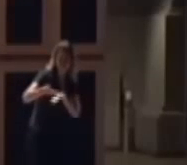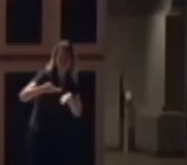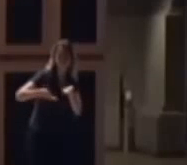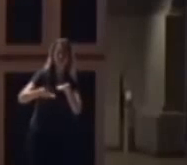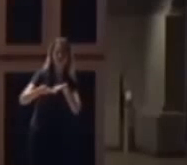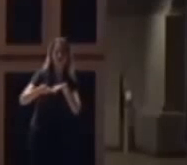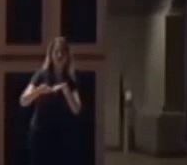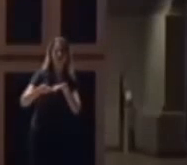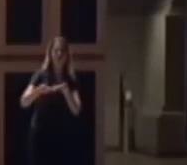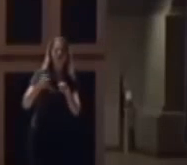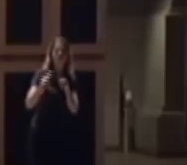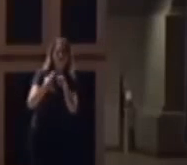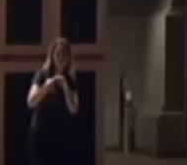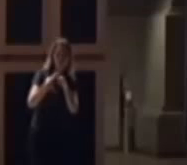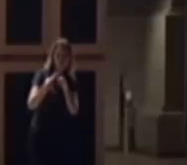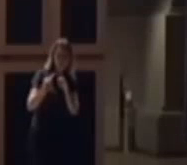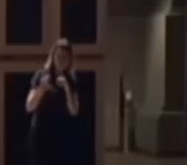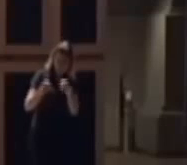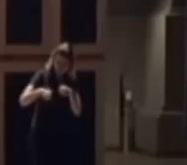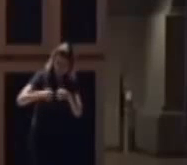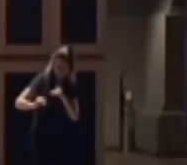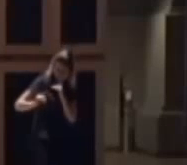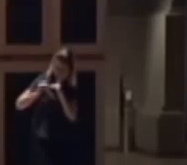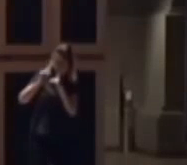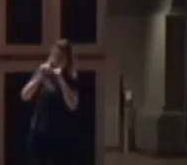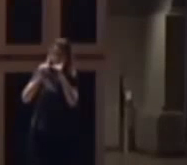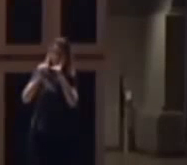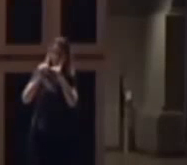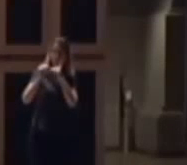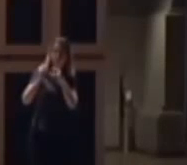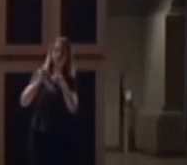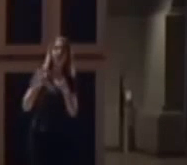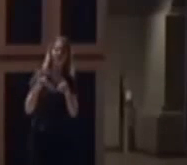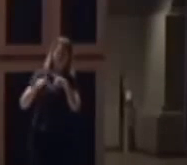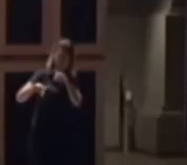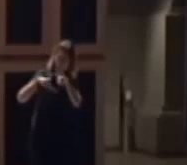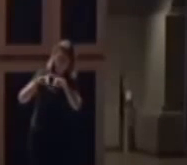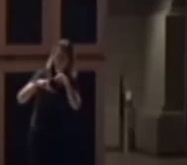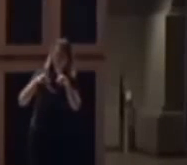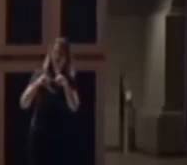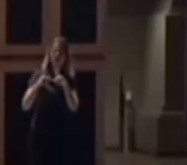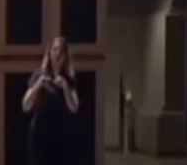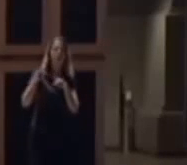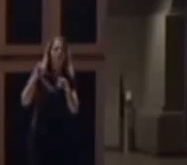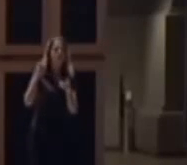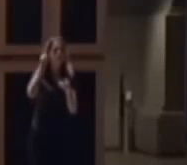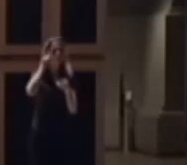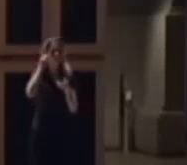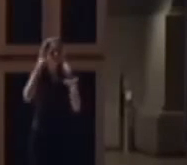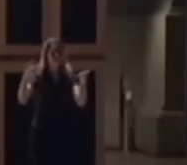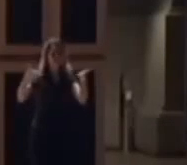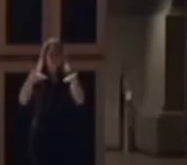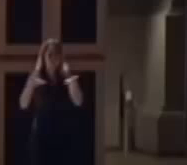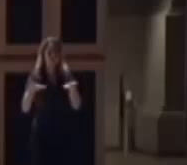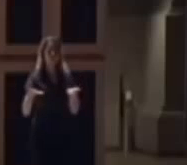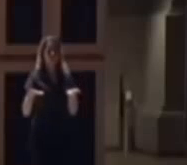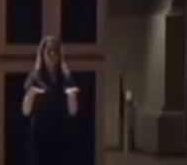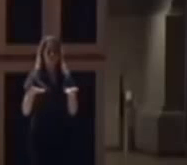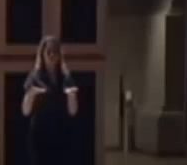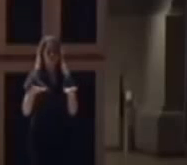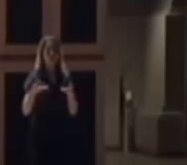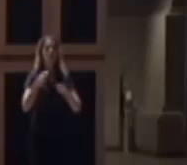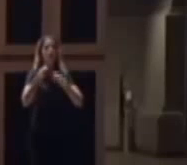do permanente aperfeiçoamento desses mecanismos adequados à realidade cultural, adequados ao